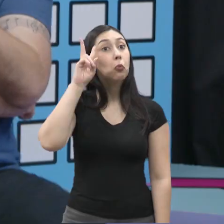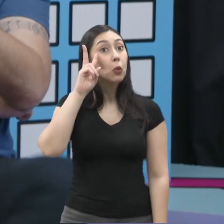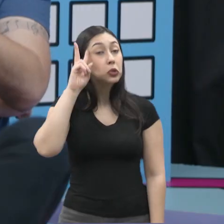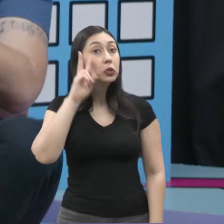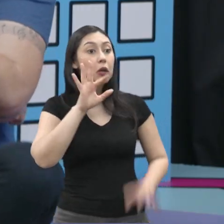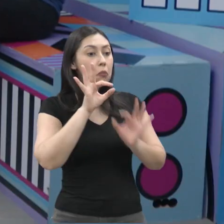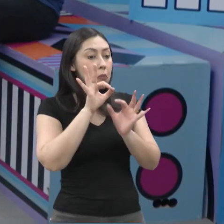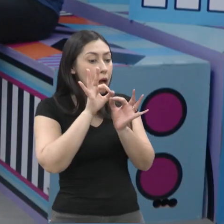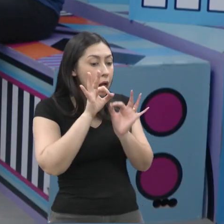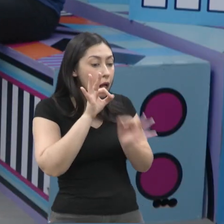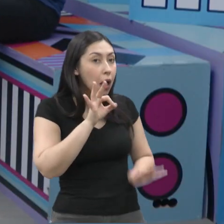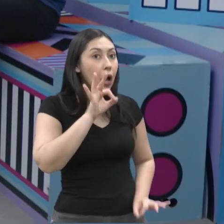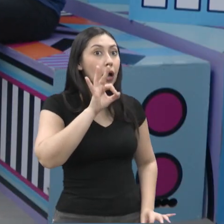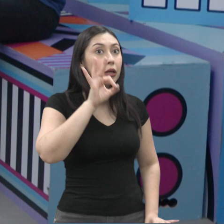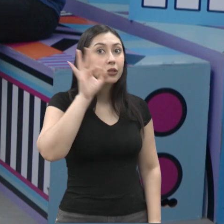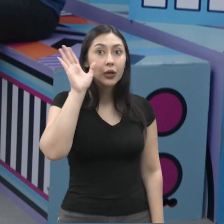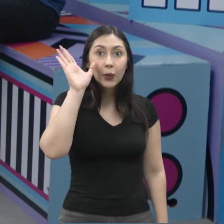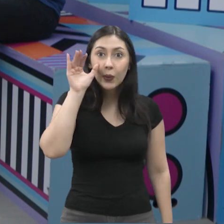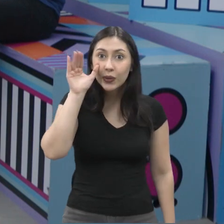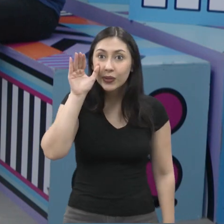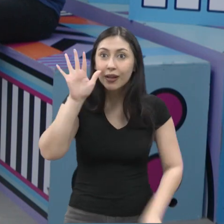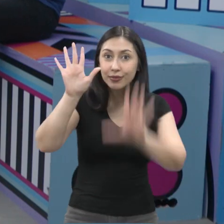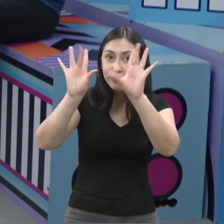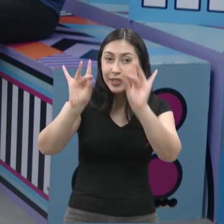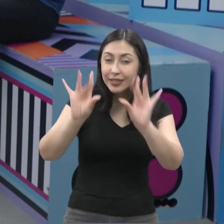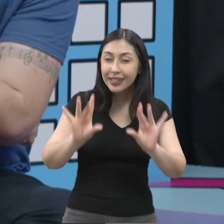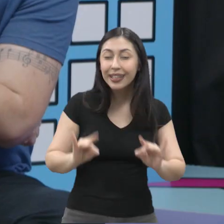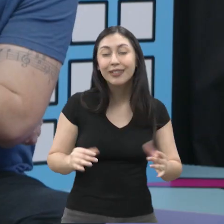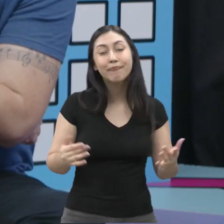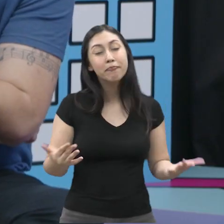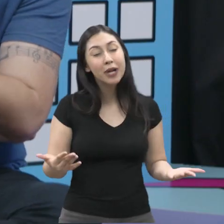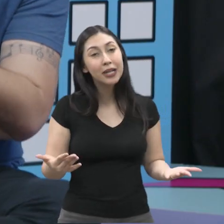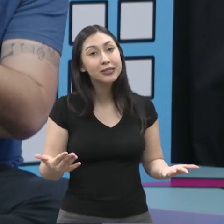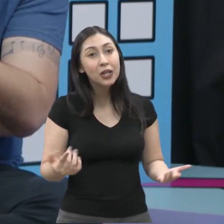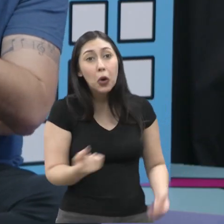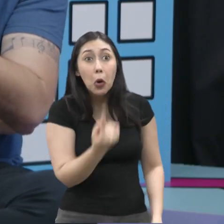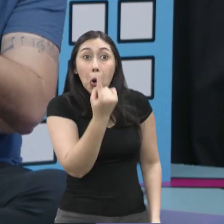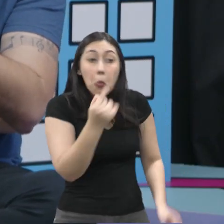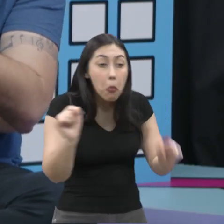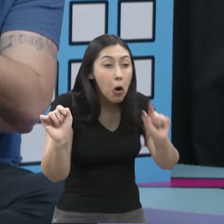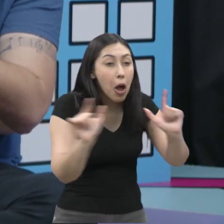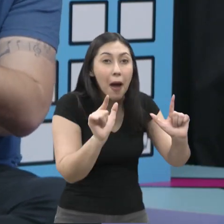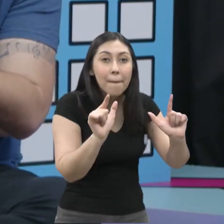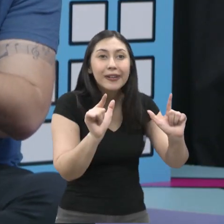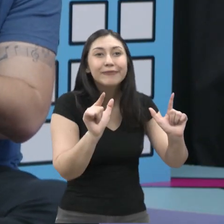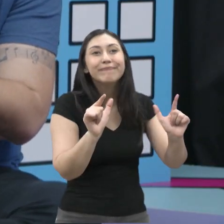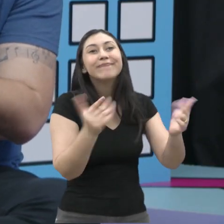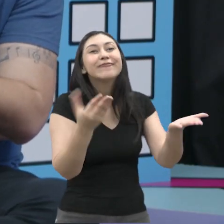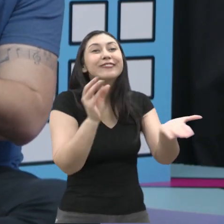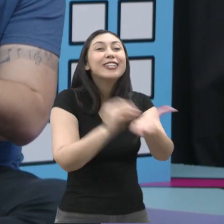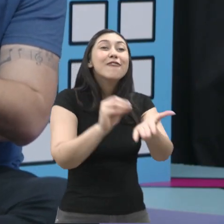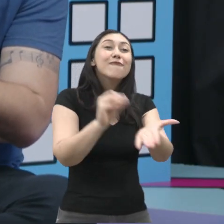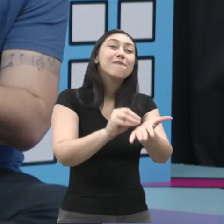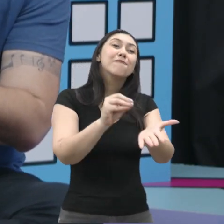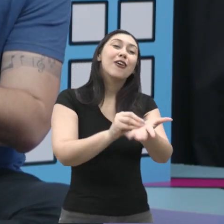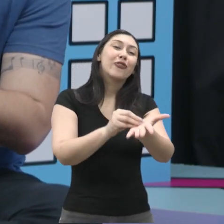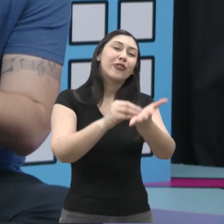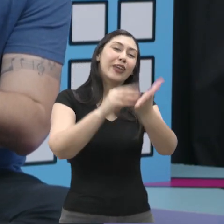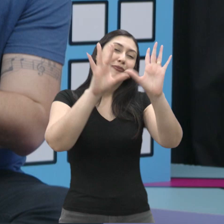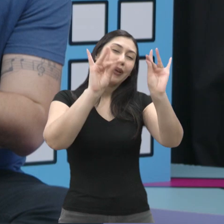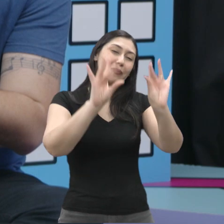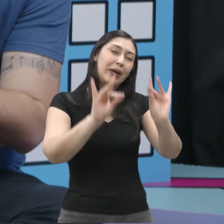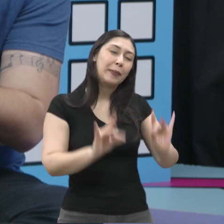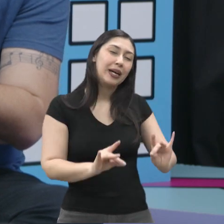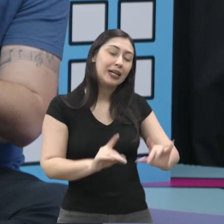longas, cheias de curiosidades, Ricas. cheias de detalhes. Infelizmente, um programa só não é o suficiente para a gente dar conta de falar